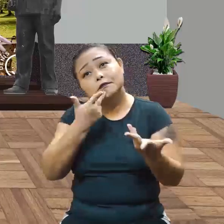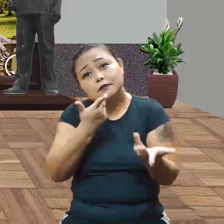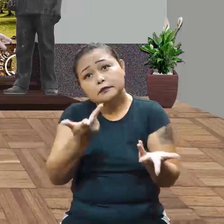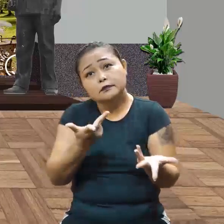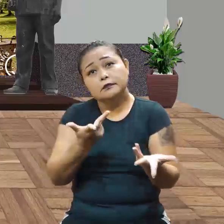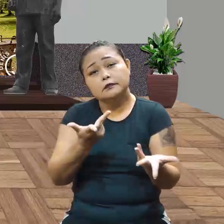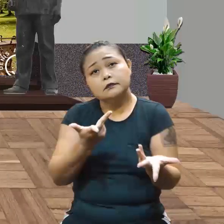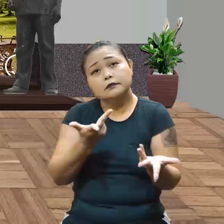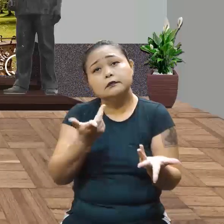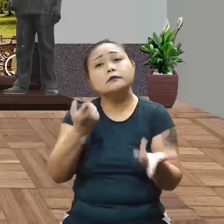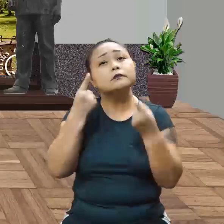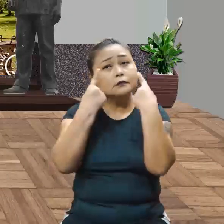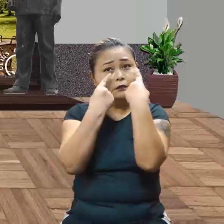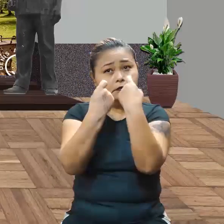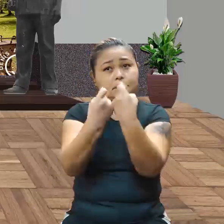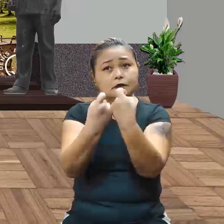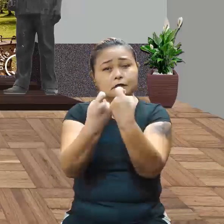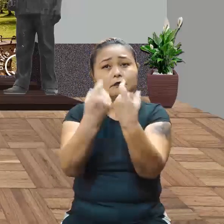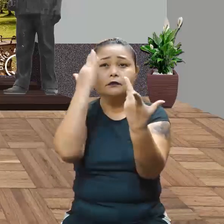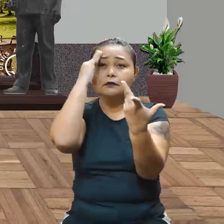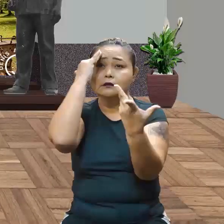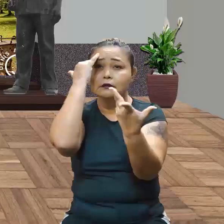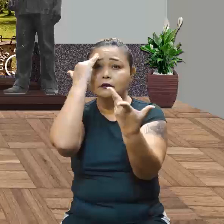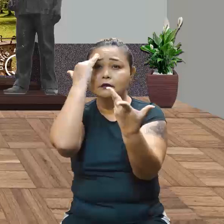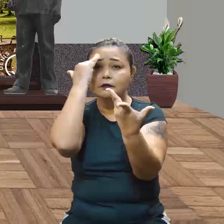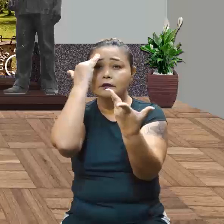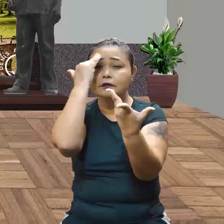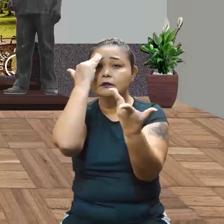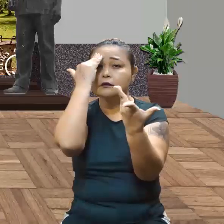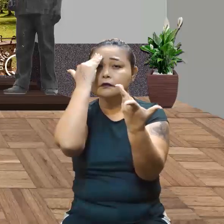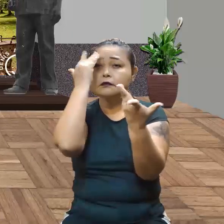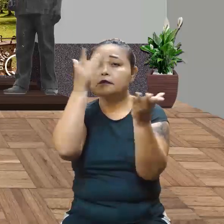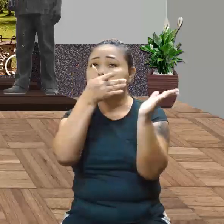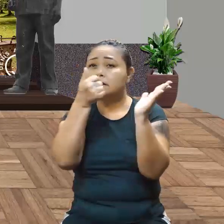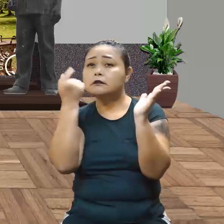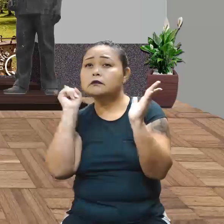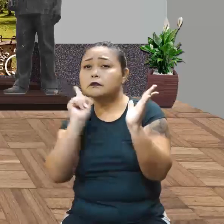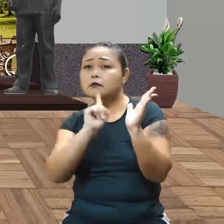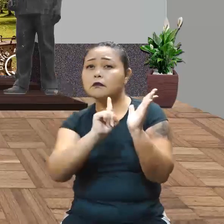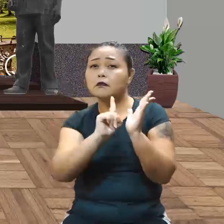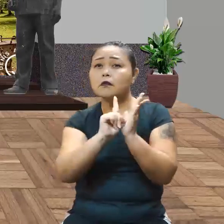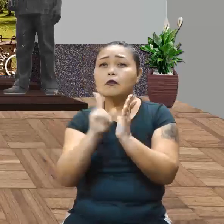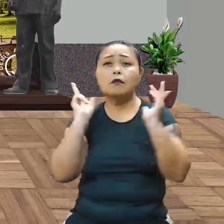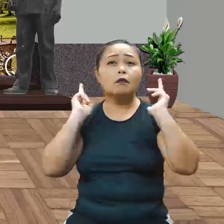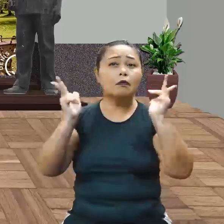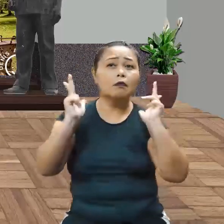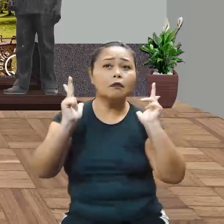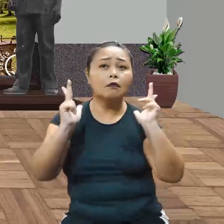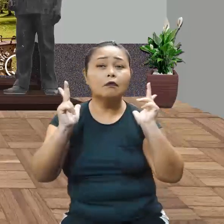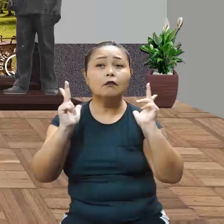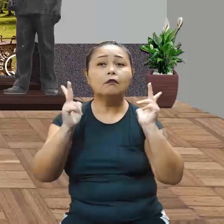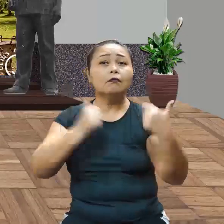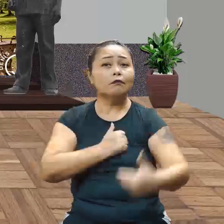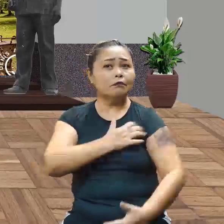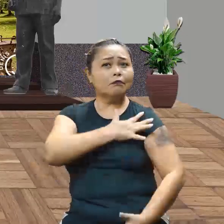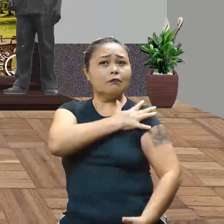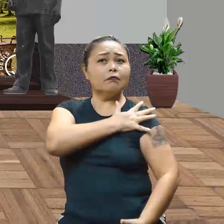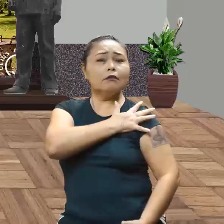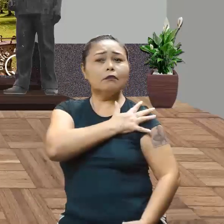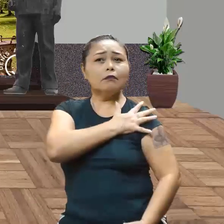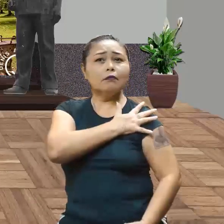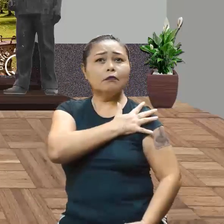digo, é interessante entendermos sobre esse sertanista, aventureiro,